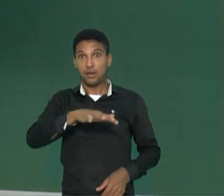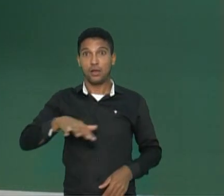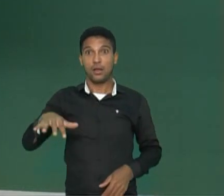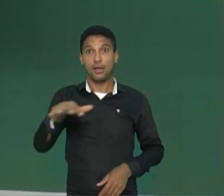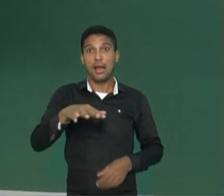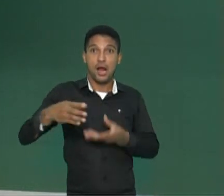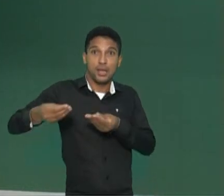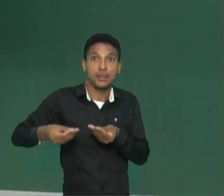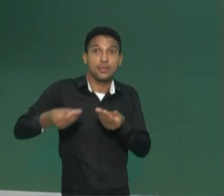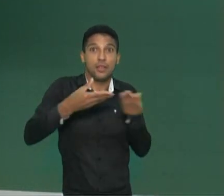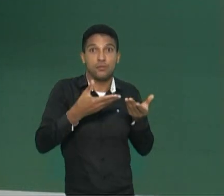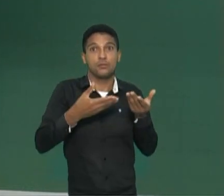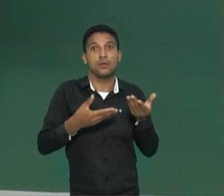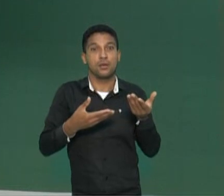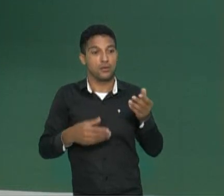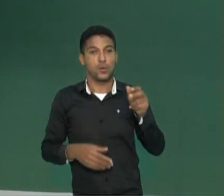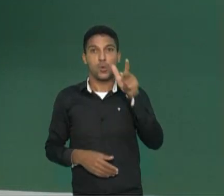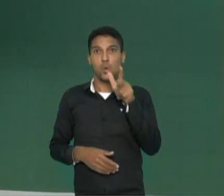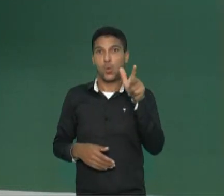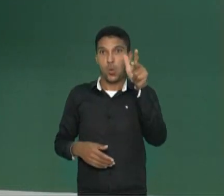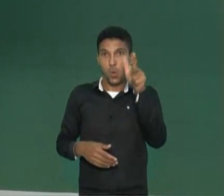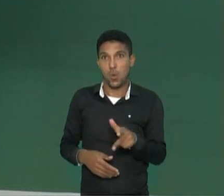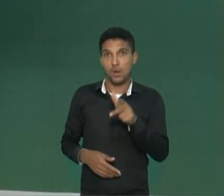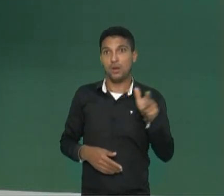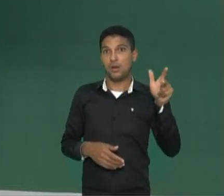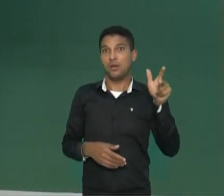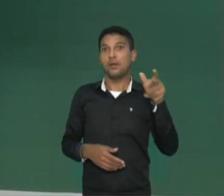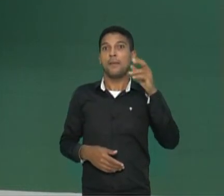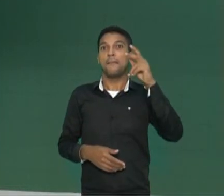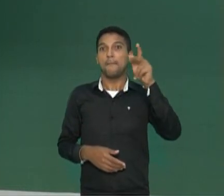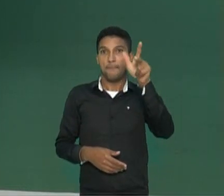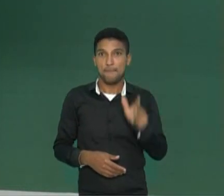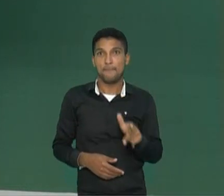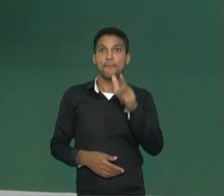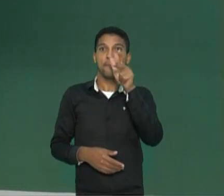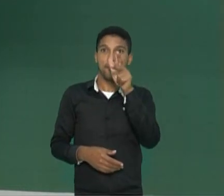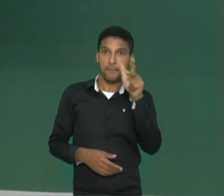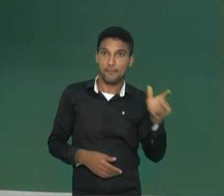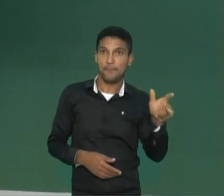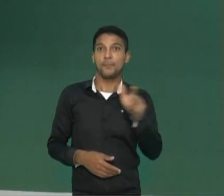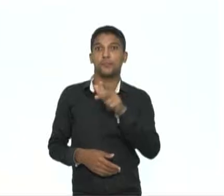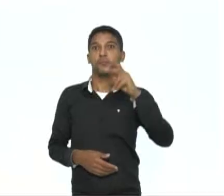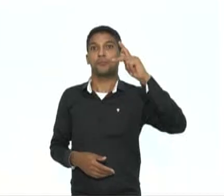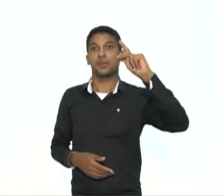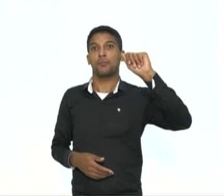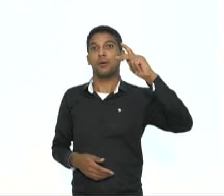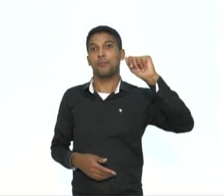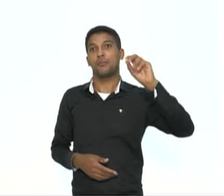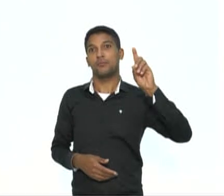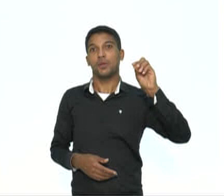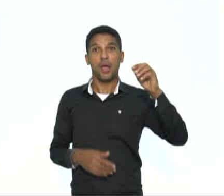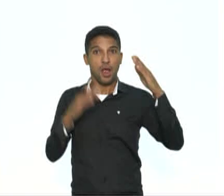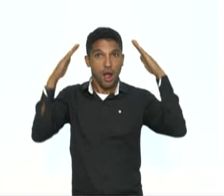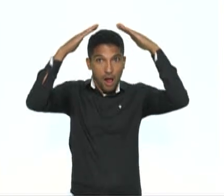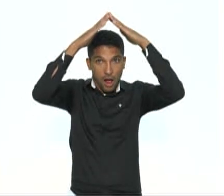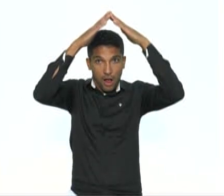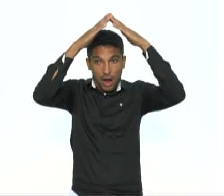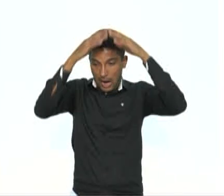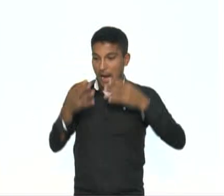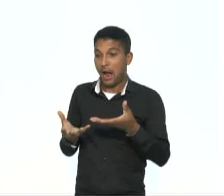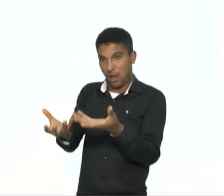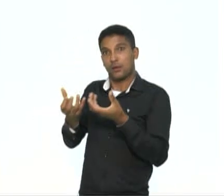de patrimônio de São Pedro. E se torna uma parte intocável ali, tá? Conquista de vez a Lombardia, aí quando